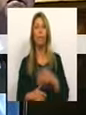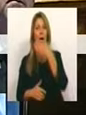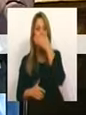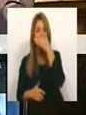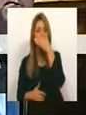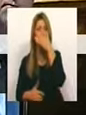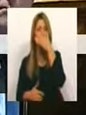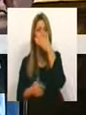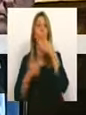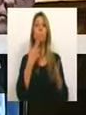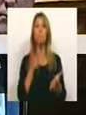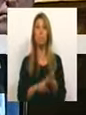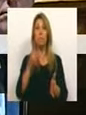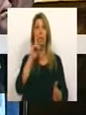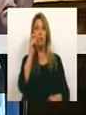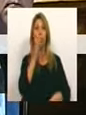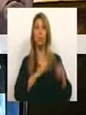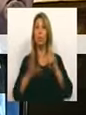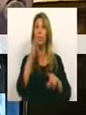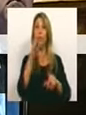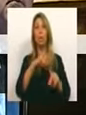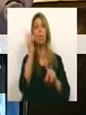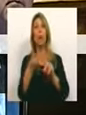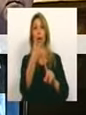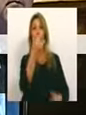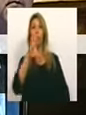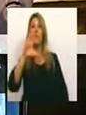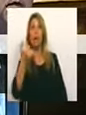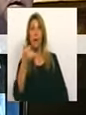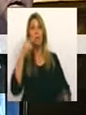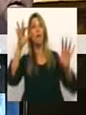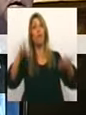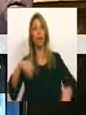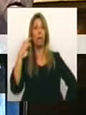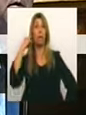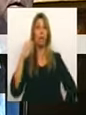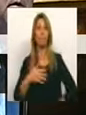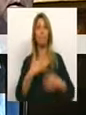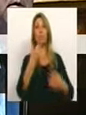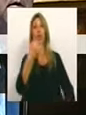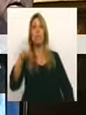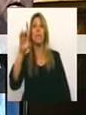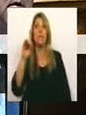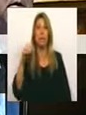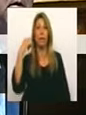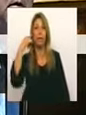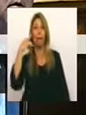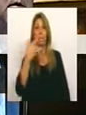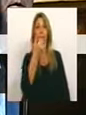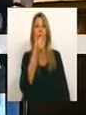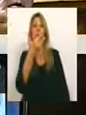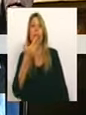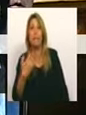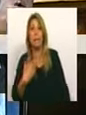senhoras e senhores deputados, é que acabou o ano 2015, passou o ano 2016, o ano 2017 e o